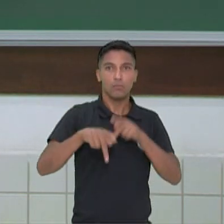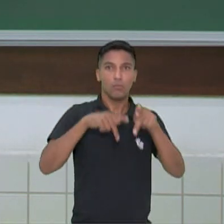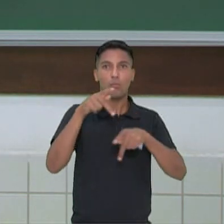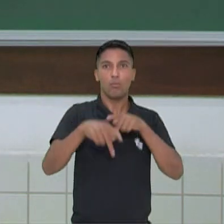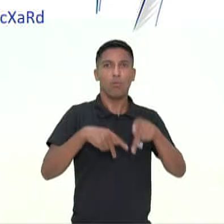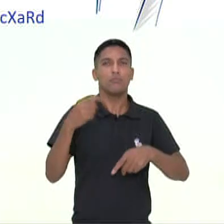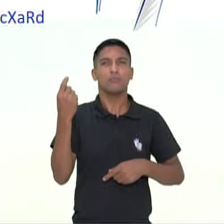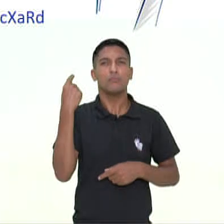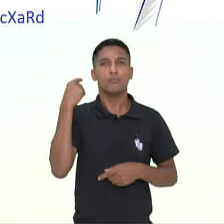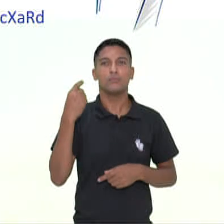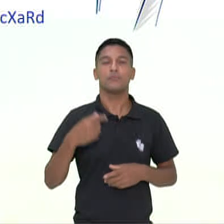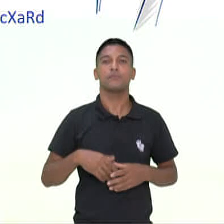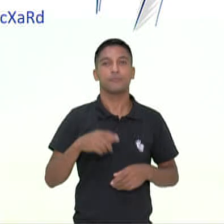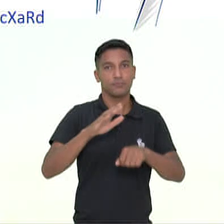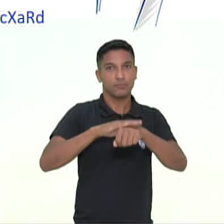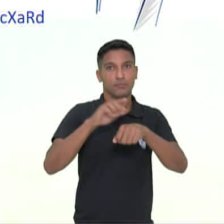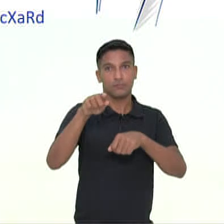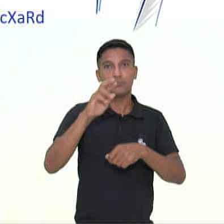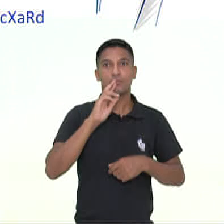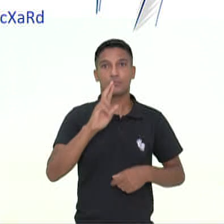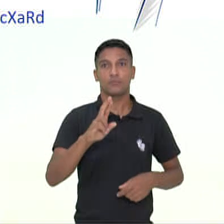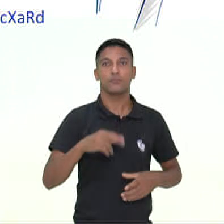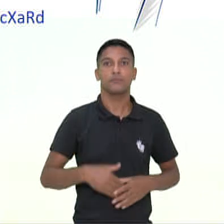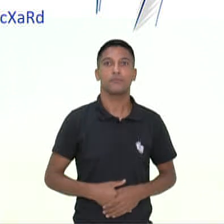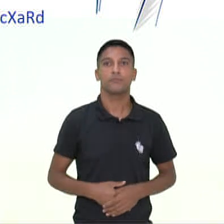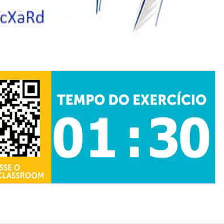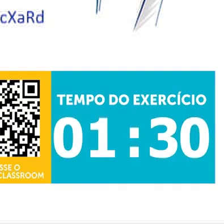responder a gente volta rapidinho